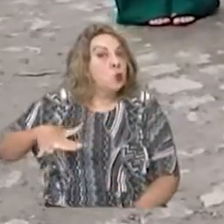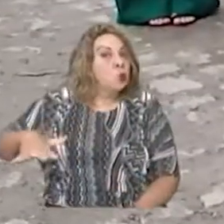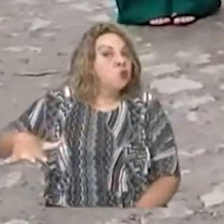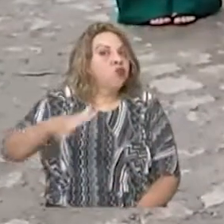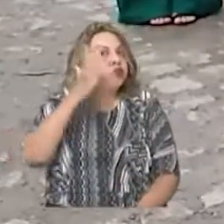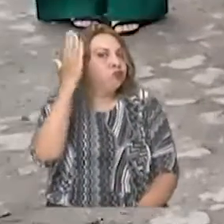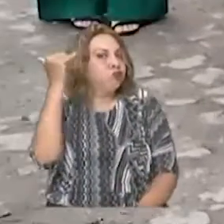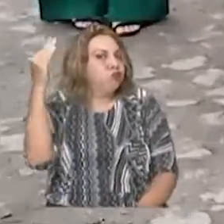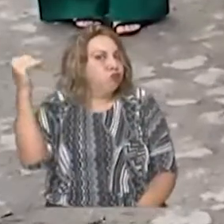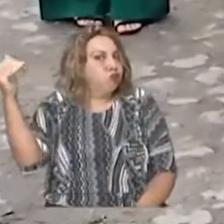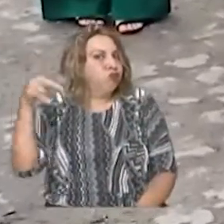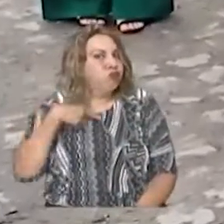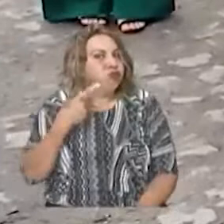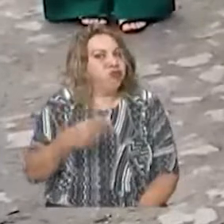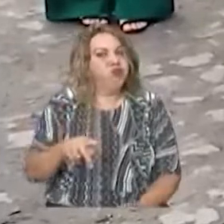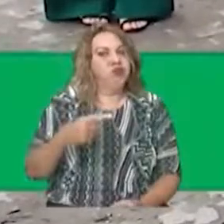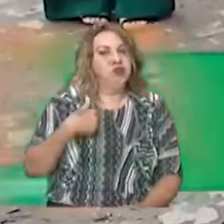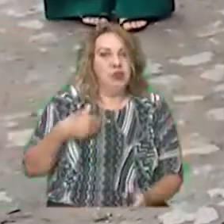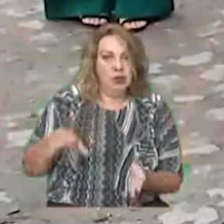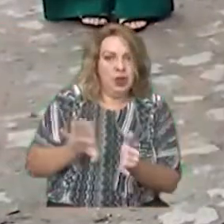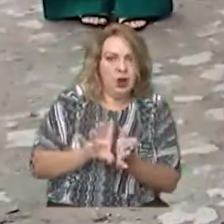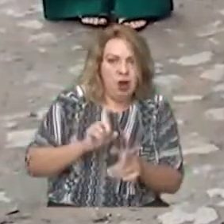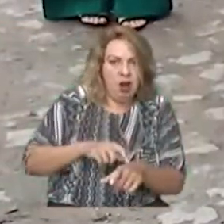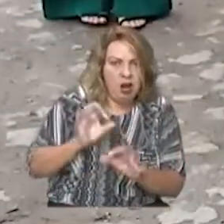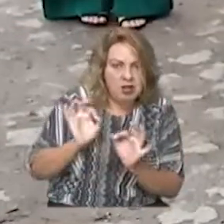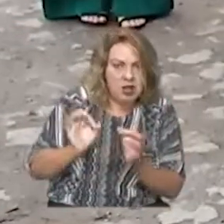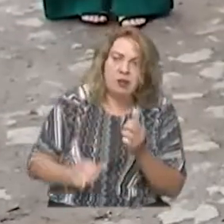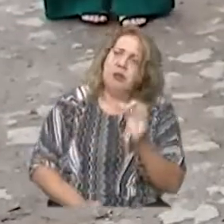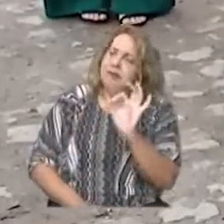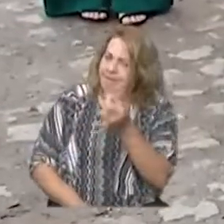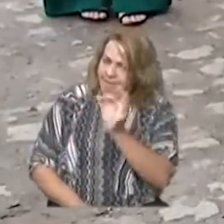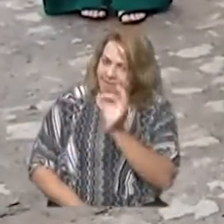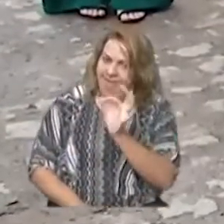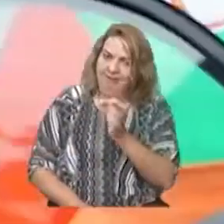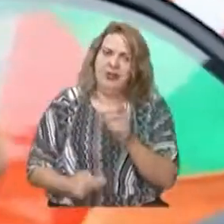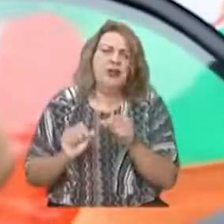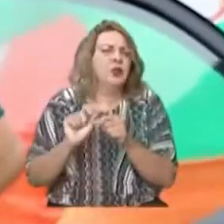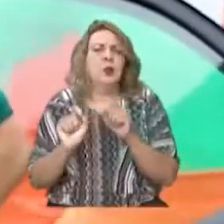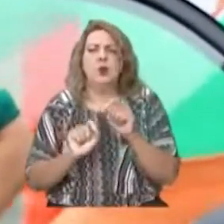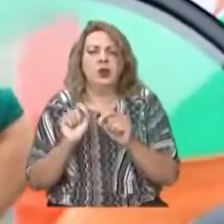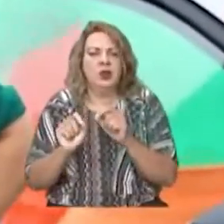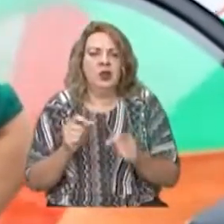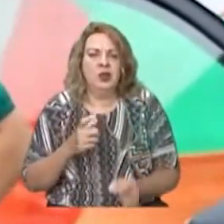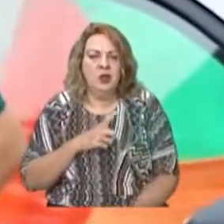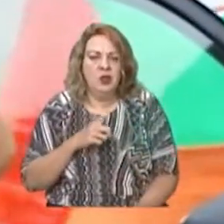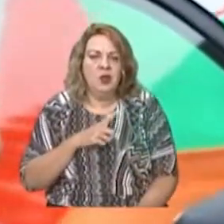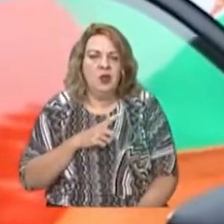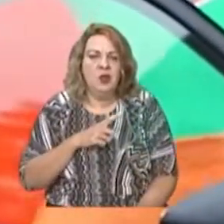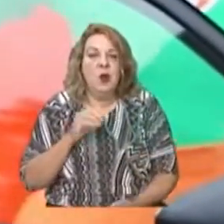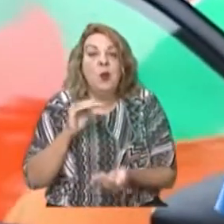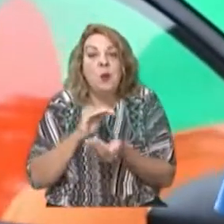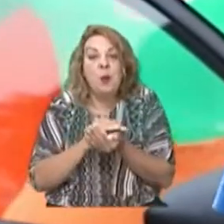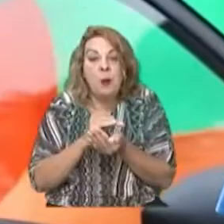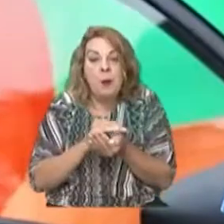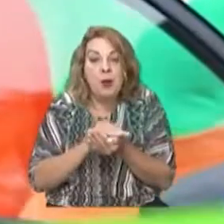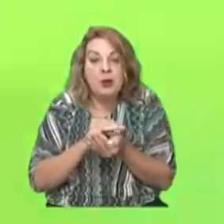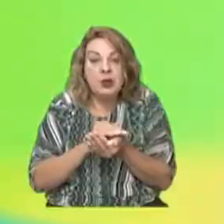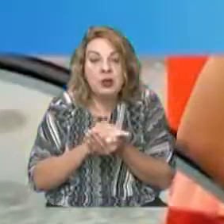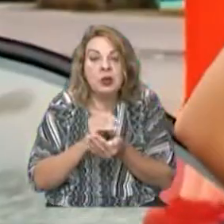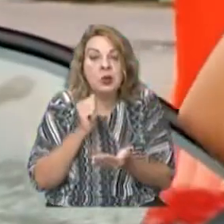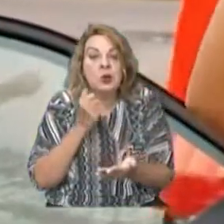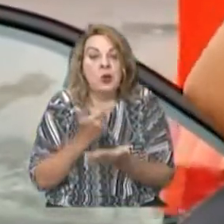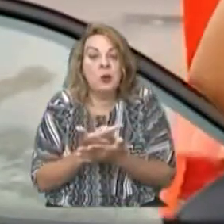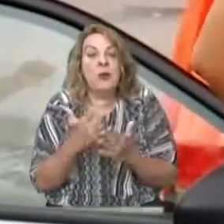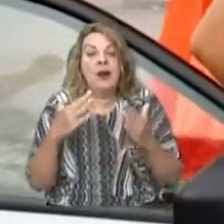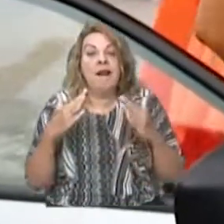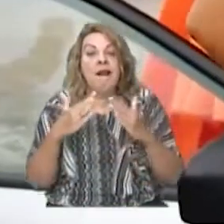na cidade de Lagarto. Chegou na hora certa esse carrão? Vamos fazer o que com esse prêmio? Agora vou na poupança, depois comprar uma casa.